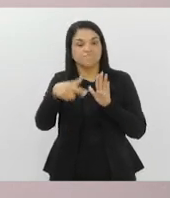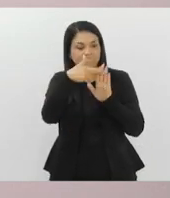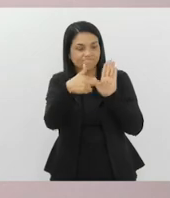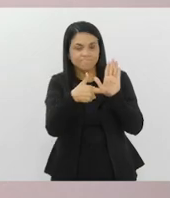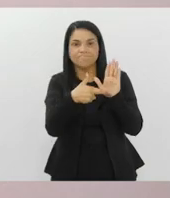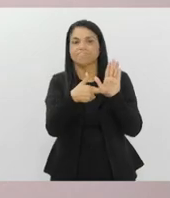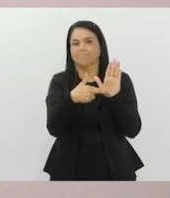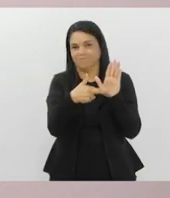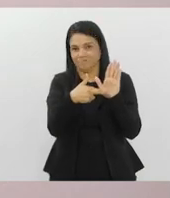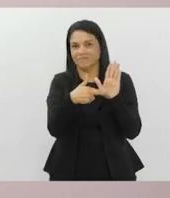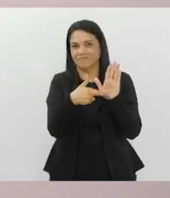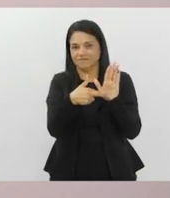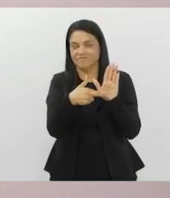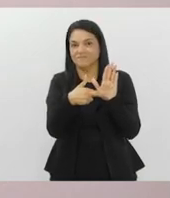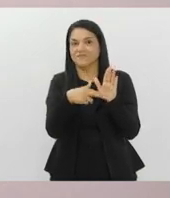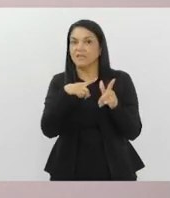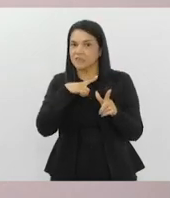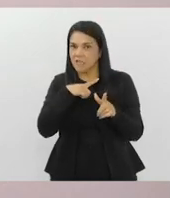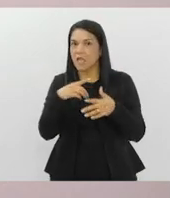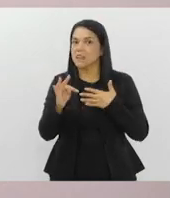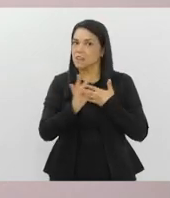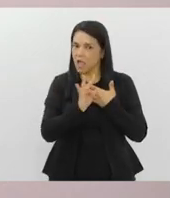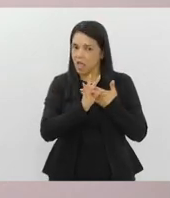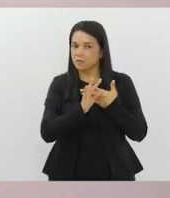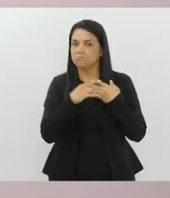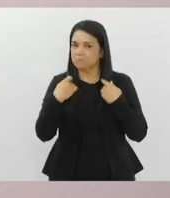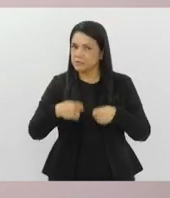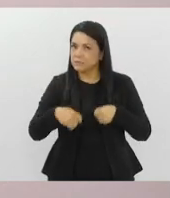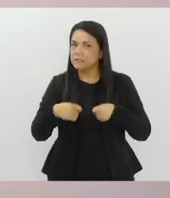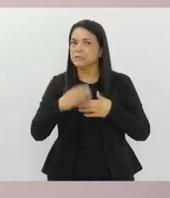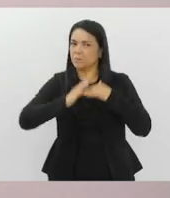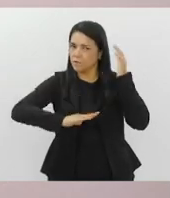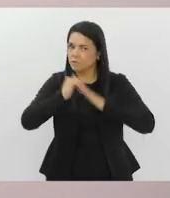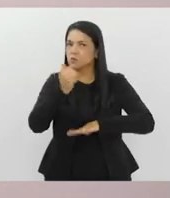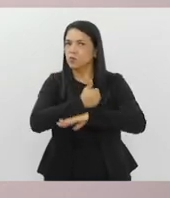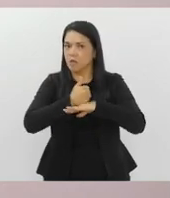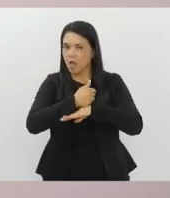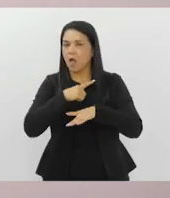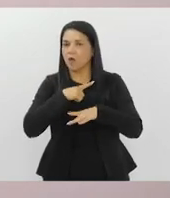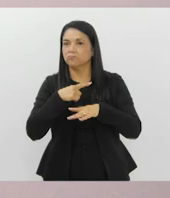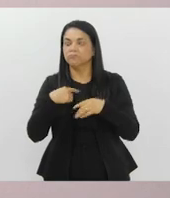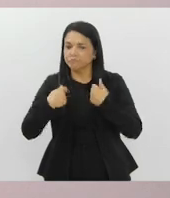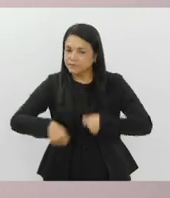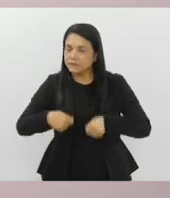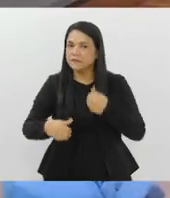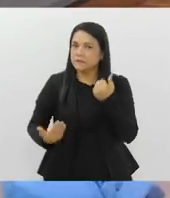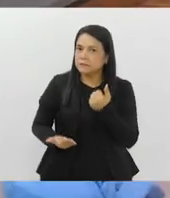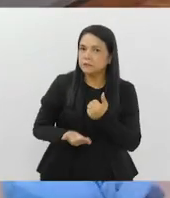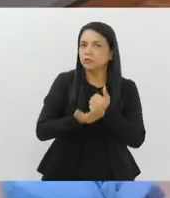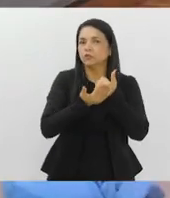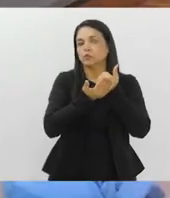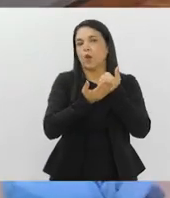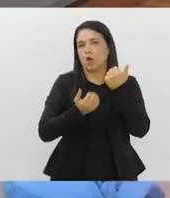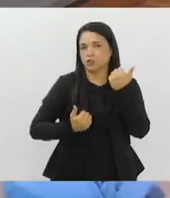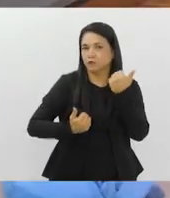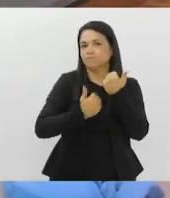fazer, existe o como fazer, o que a gente precisa é desse suporte, né, muitas